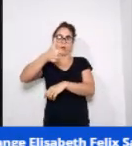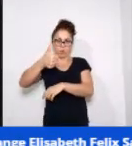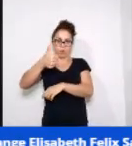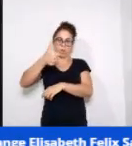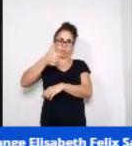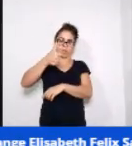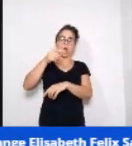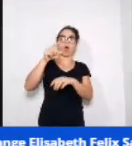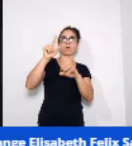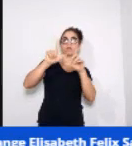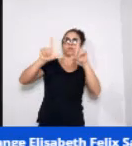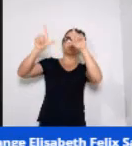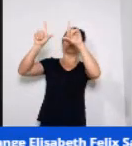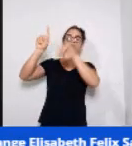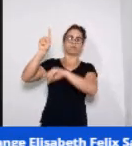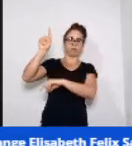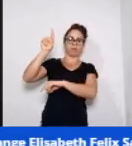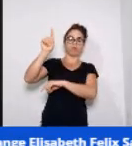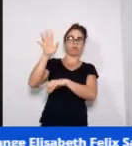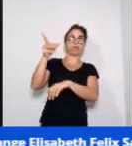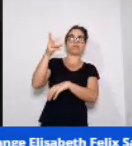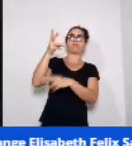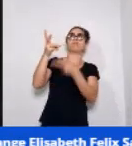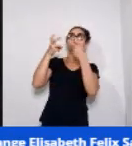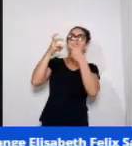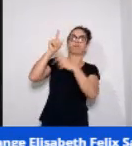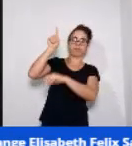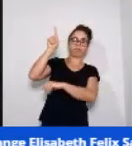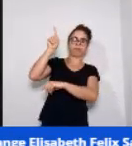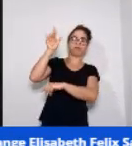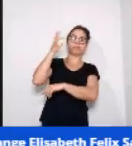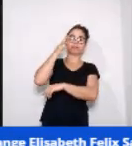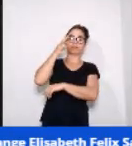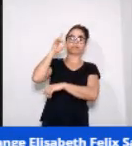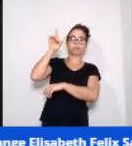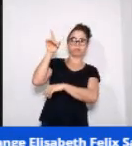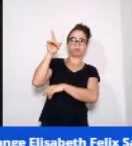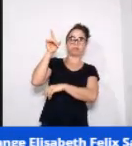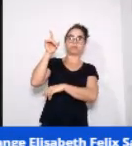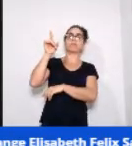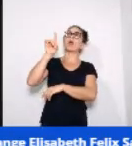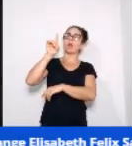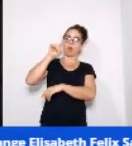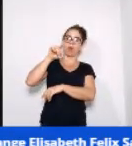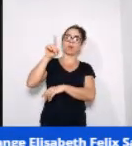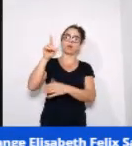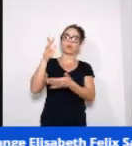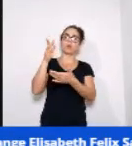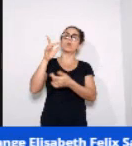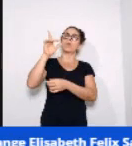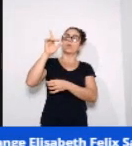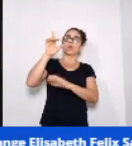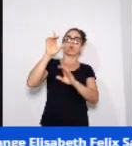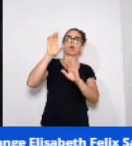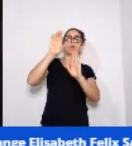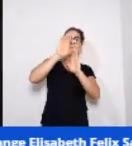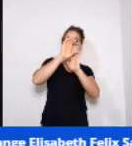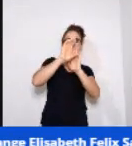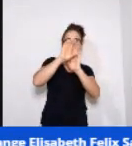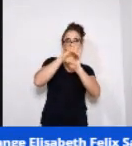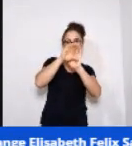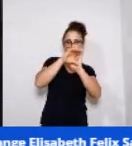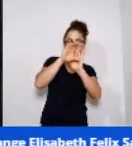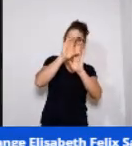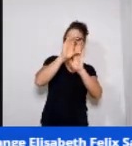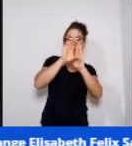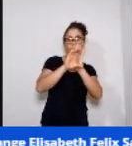vocês estão observando aí na tela aí. Esse é o nosso currículo, né? Nosso referencial